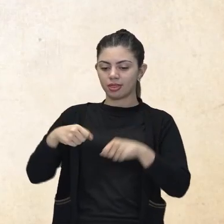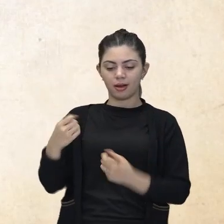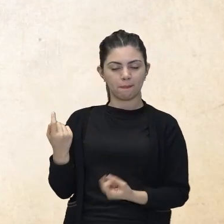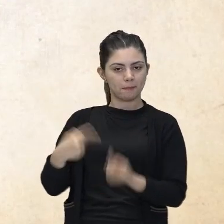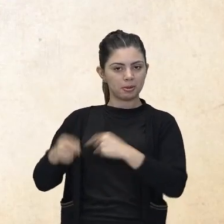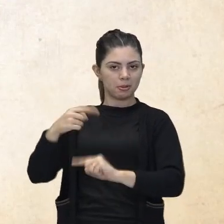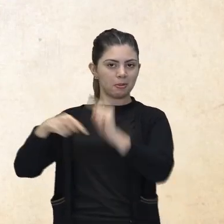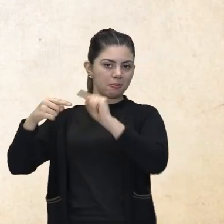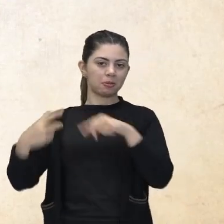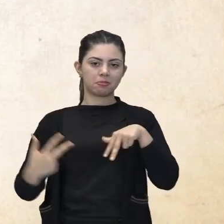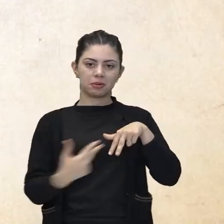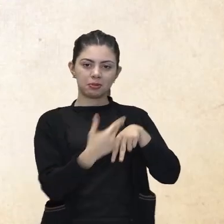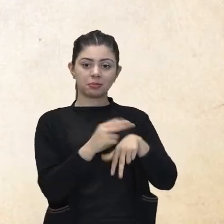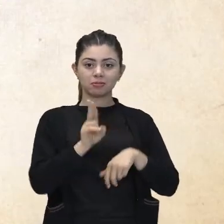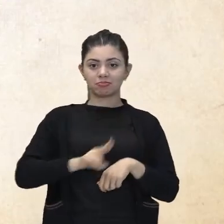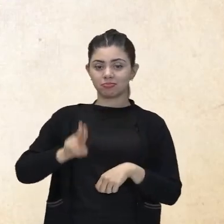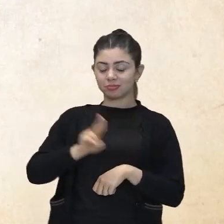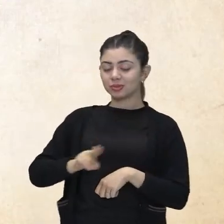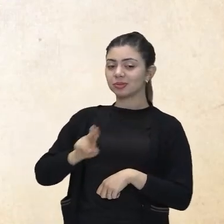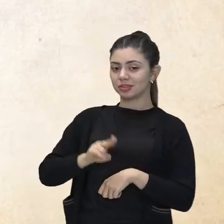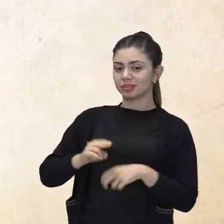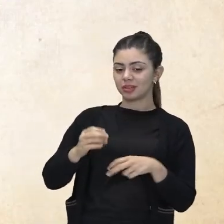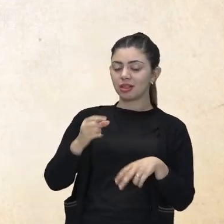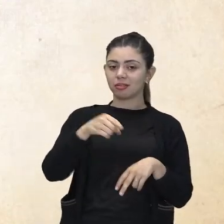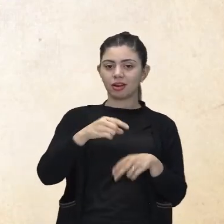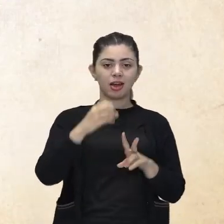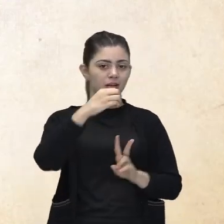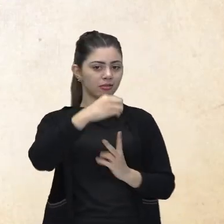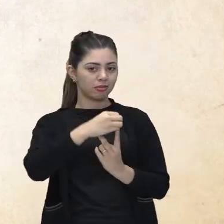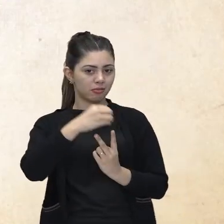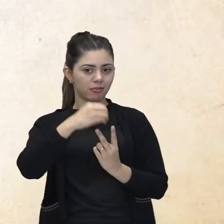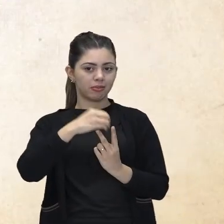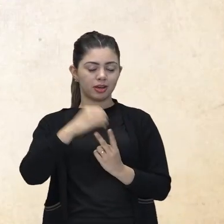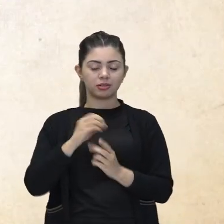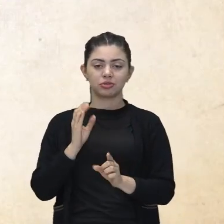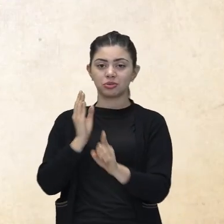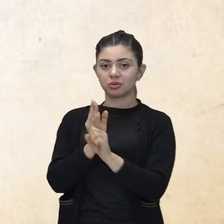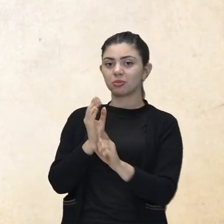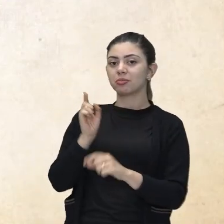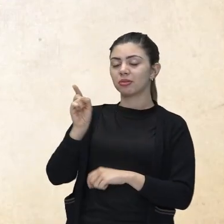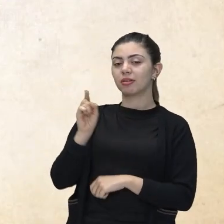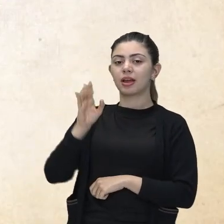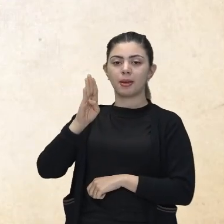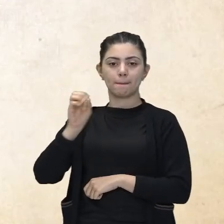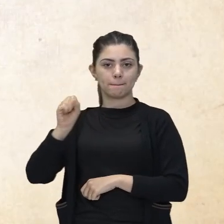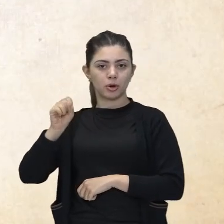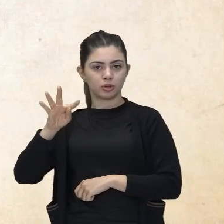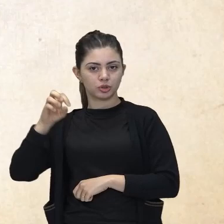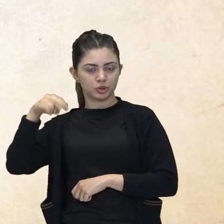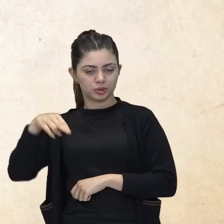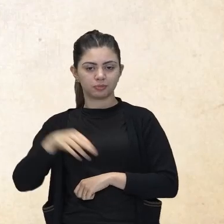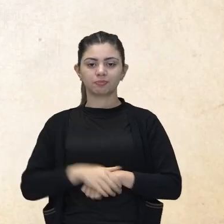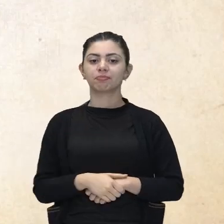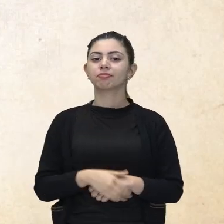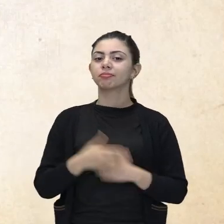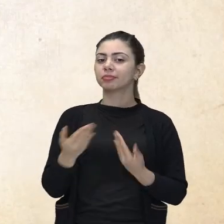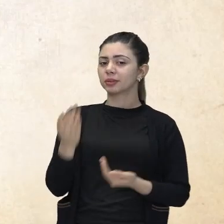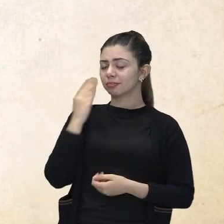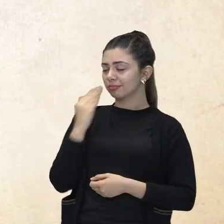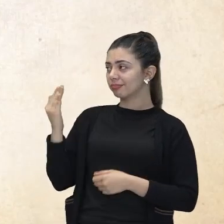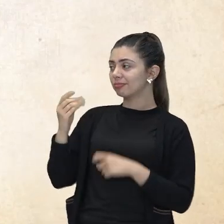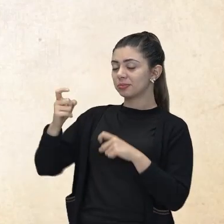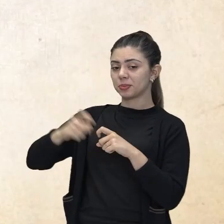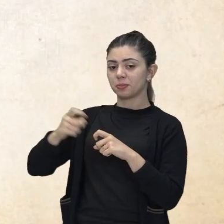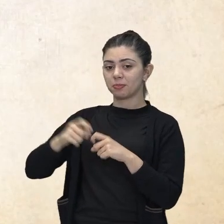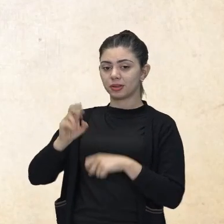A anestesia com éter foi descoberta em Boston na década de 1840. O médico escocês Sir James Simpson